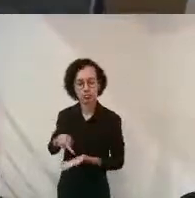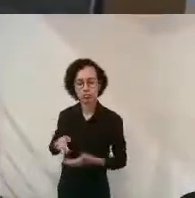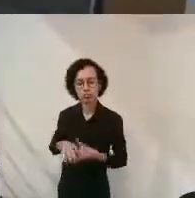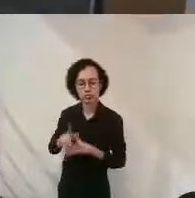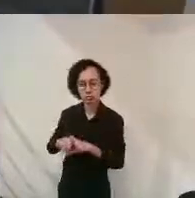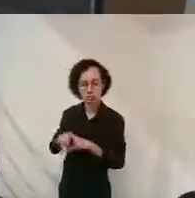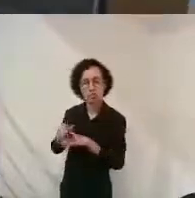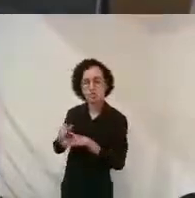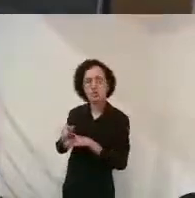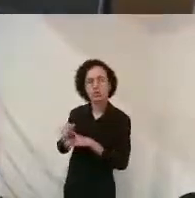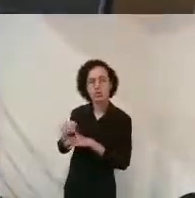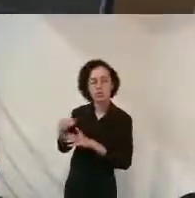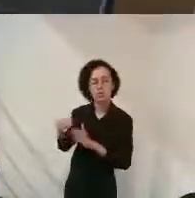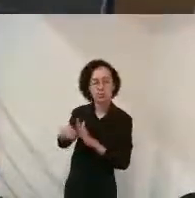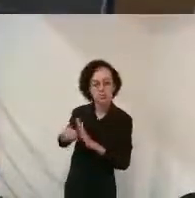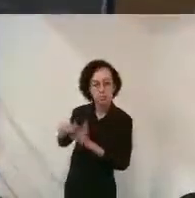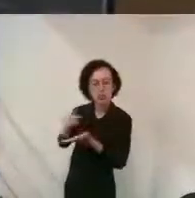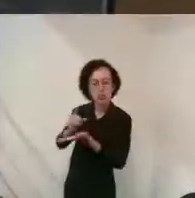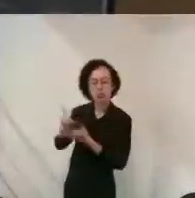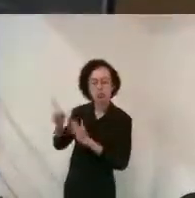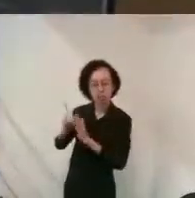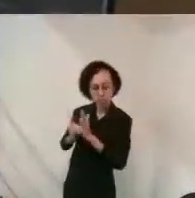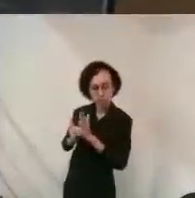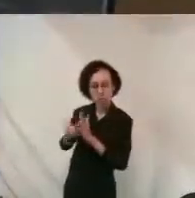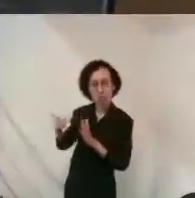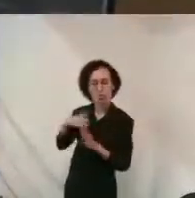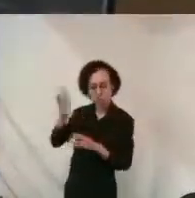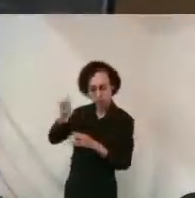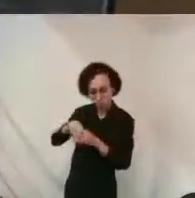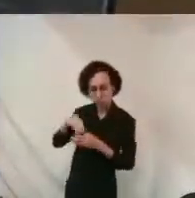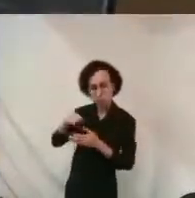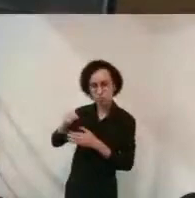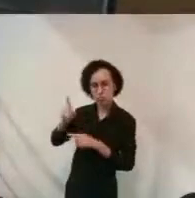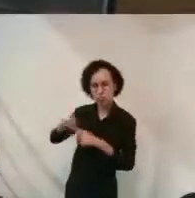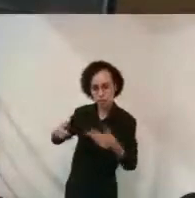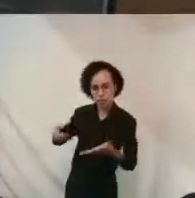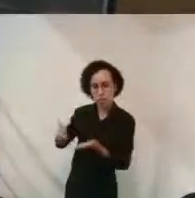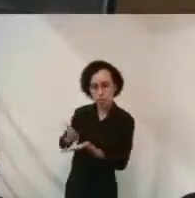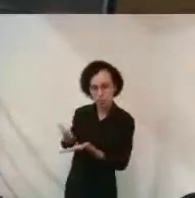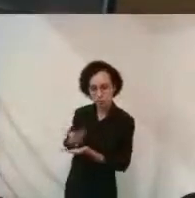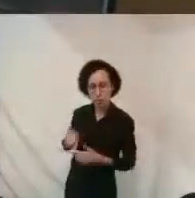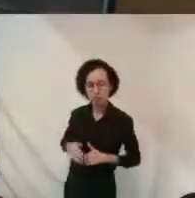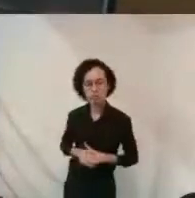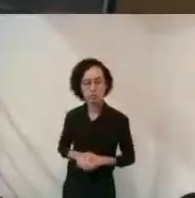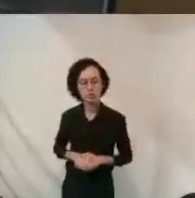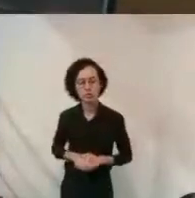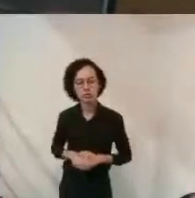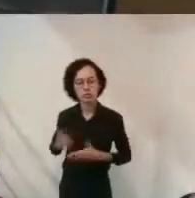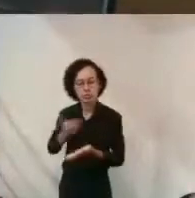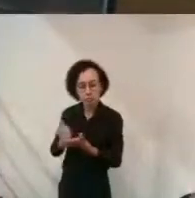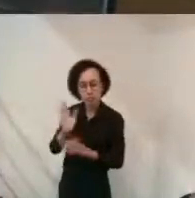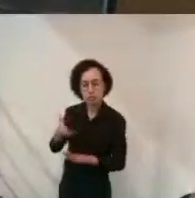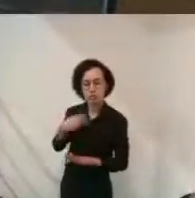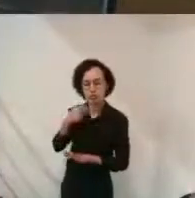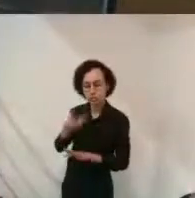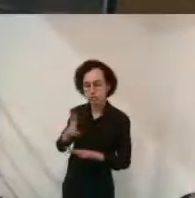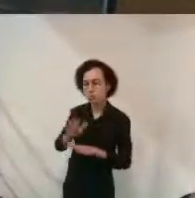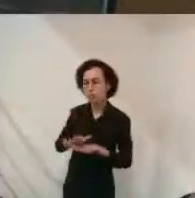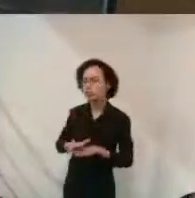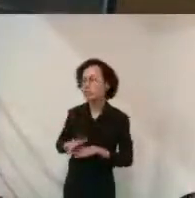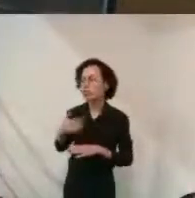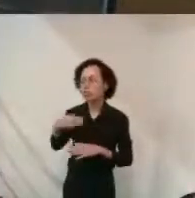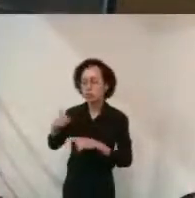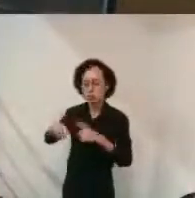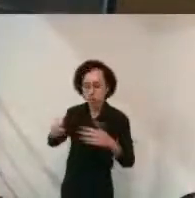essa minuta, né, do decreto estadual está no nosso material, porque foi um cuidado desde o início que o doutor Rinaldo falou. A gente quer aqui trazer um